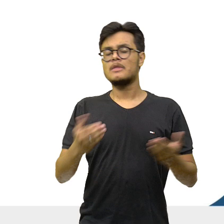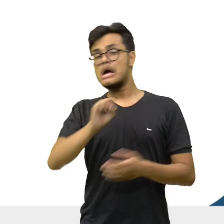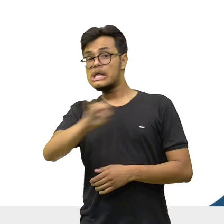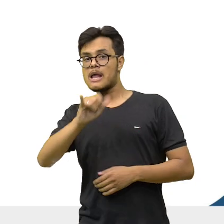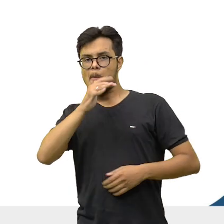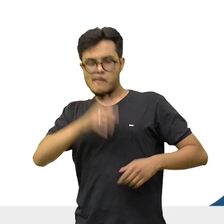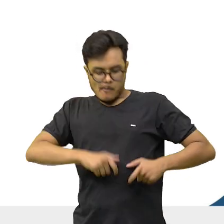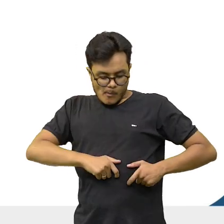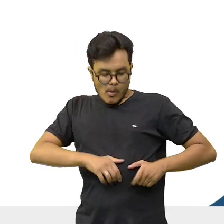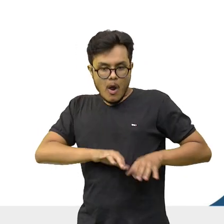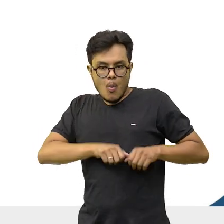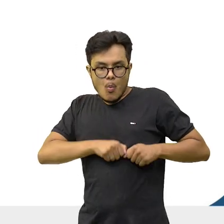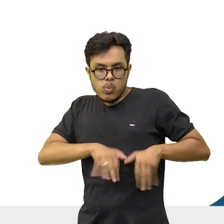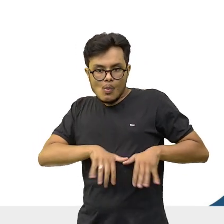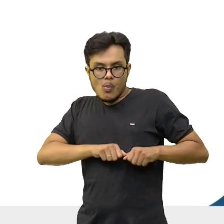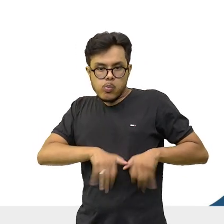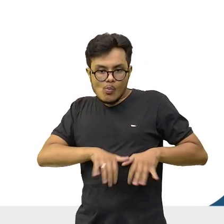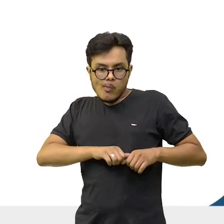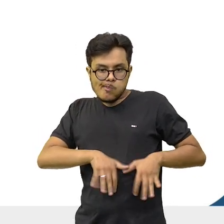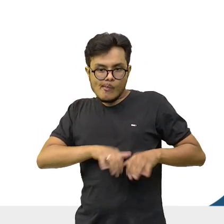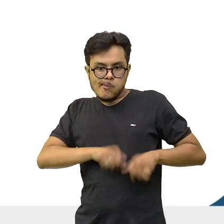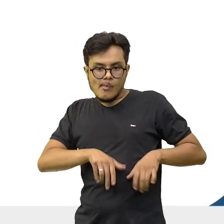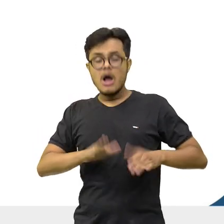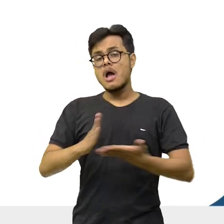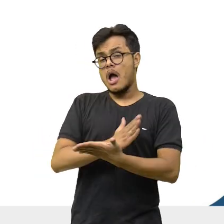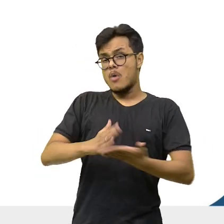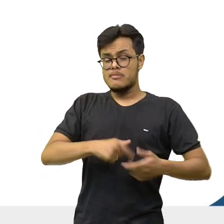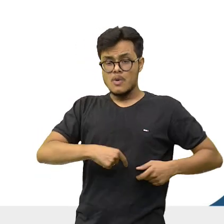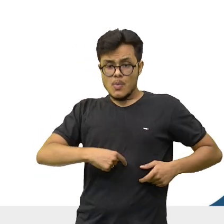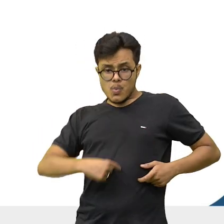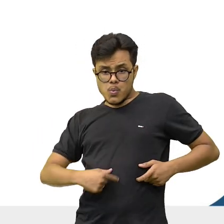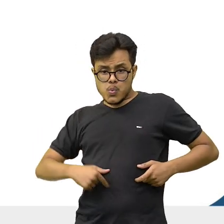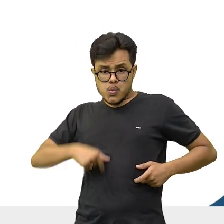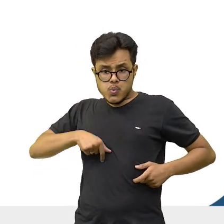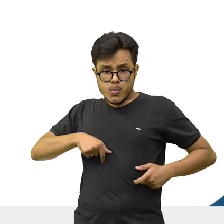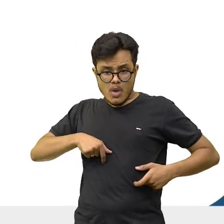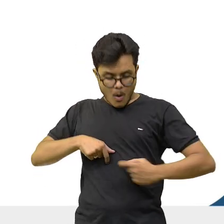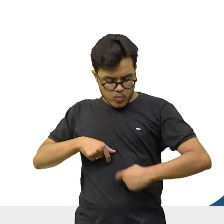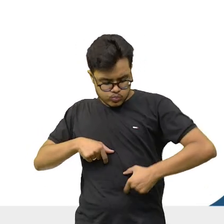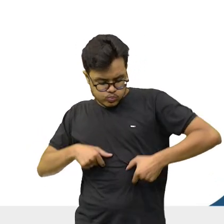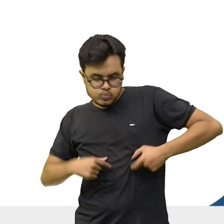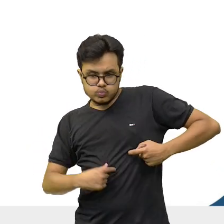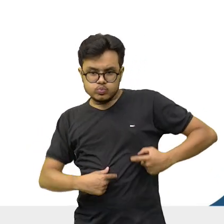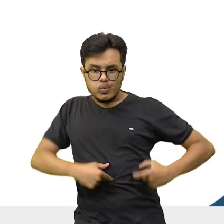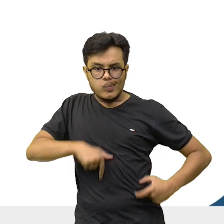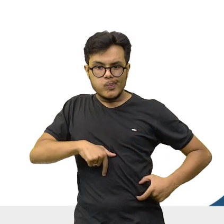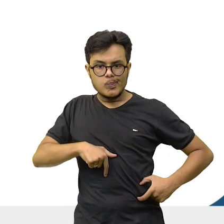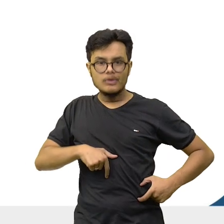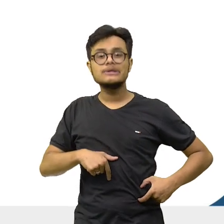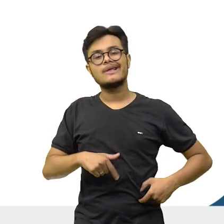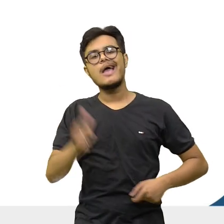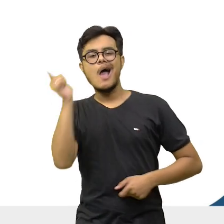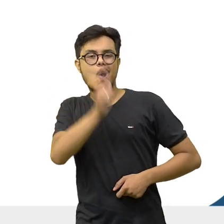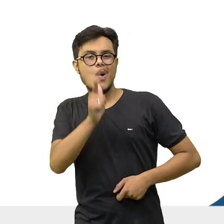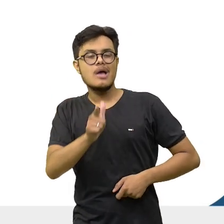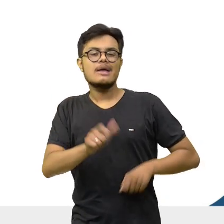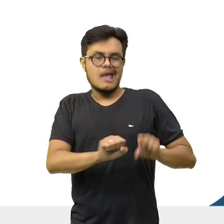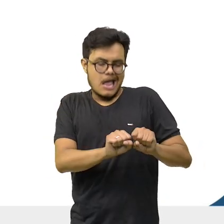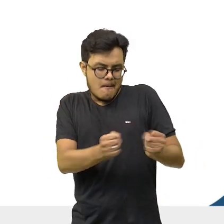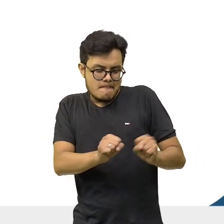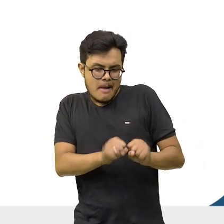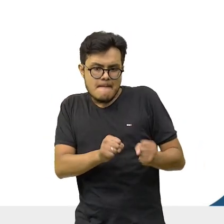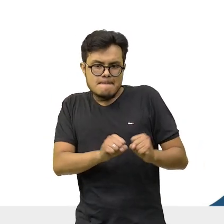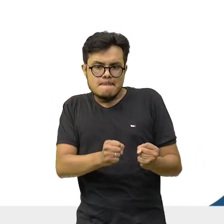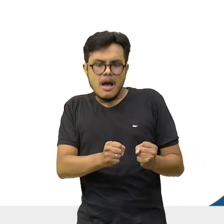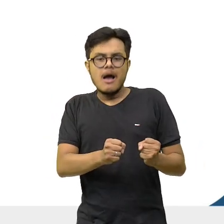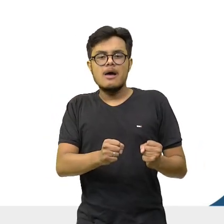secreção, tá? Através de canais, produzindo substâncias que participam na digestão dos alimentos. No caso